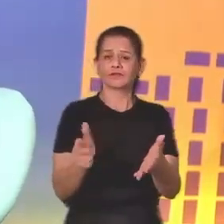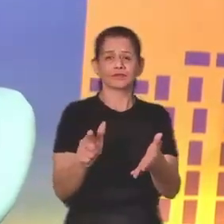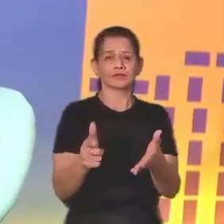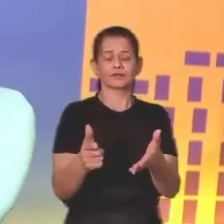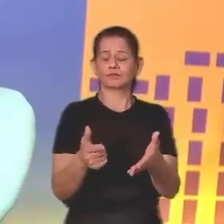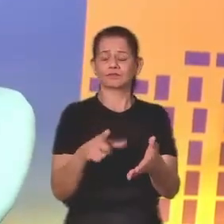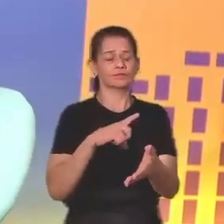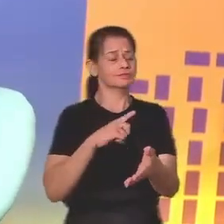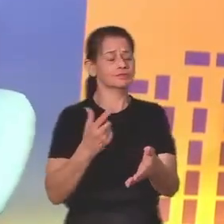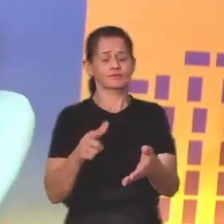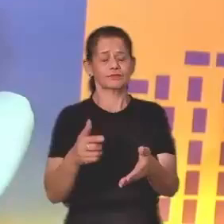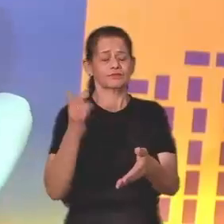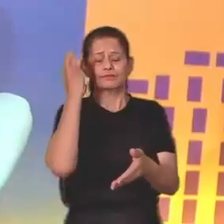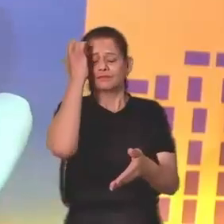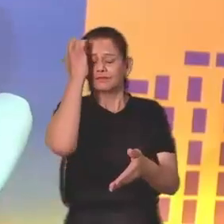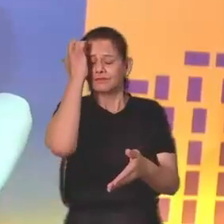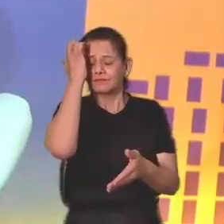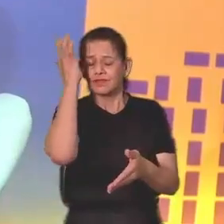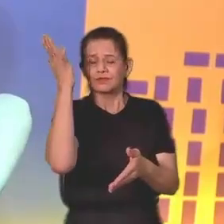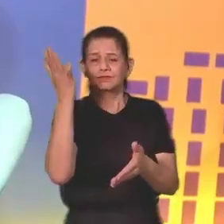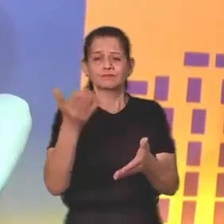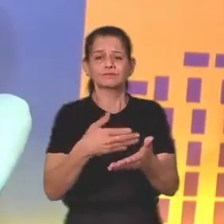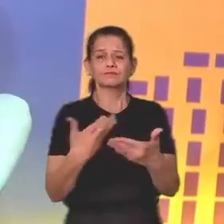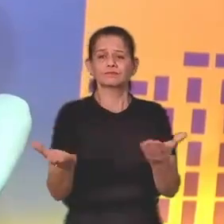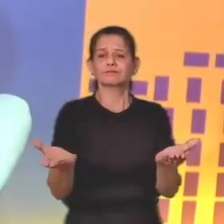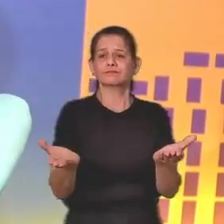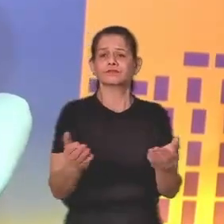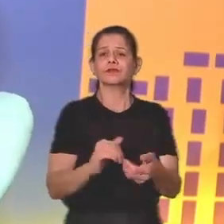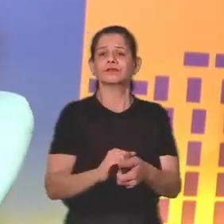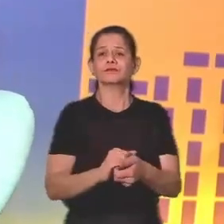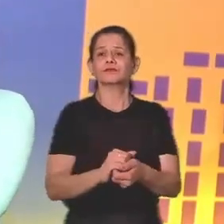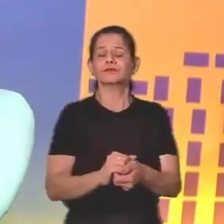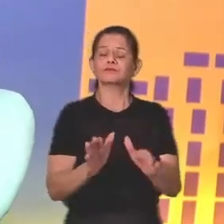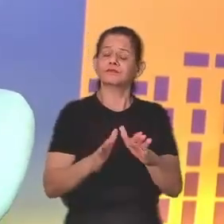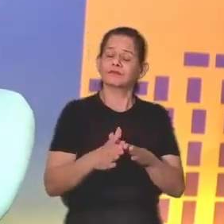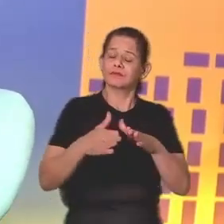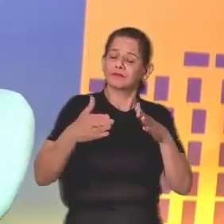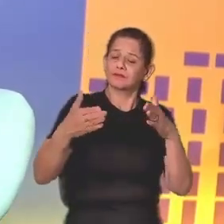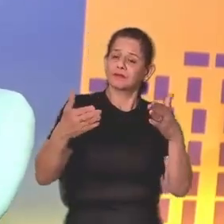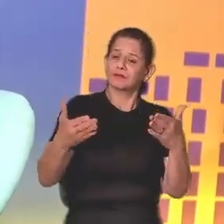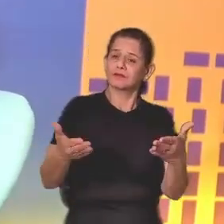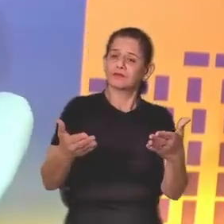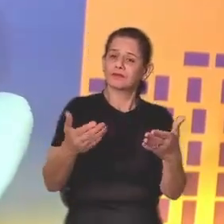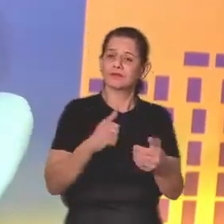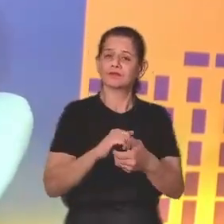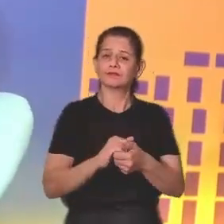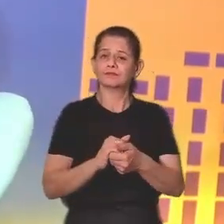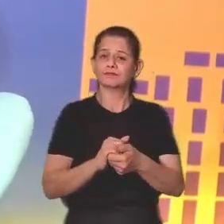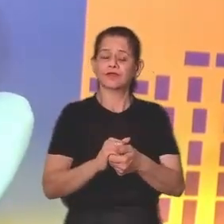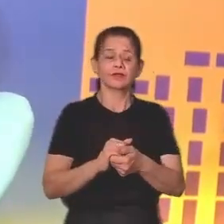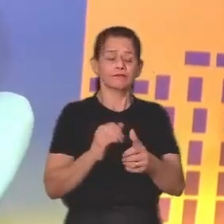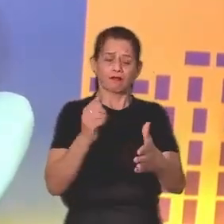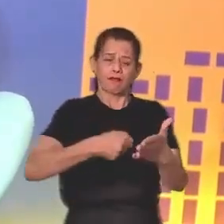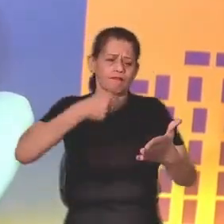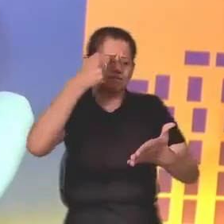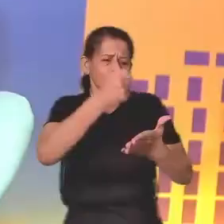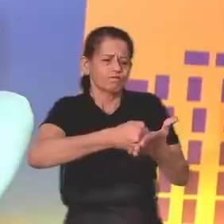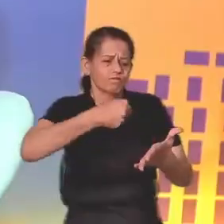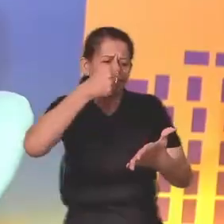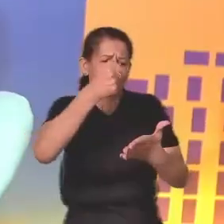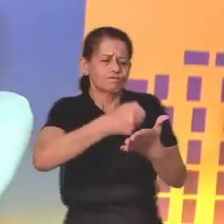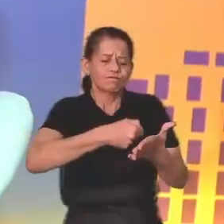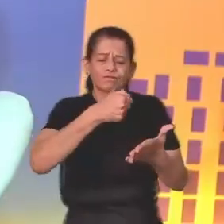tão fácil assim, mas é muito mais fácil do que antes. Então, eu acho assim, ir à luta, né,